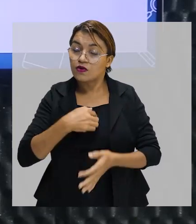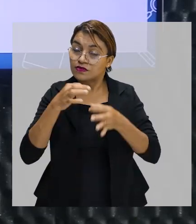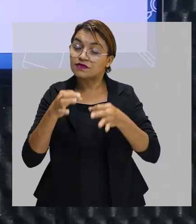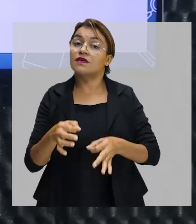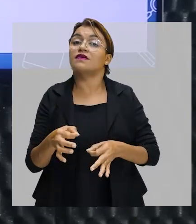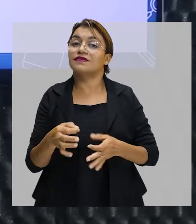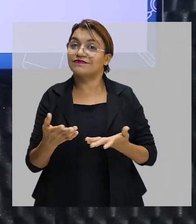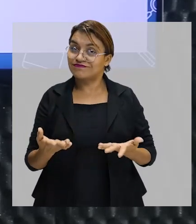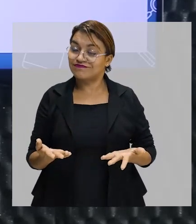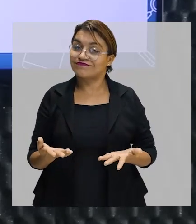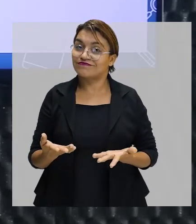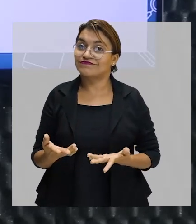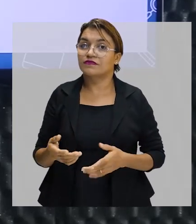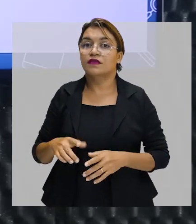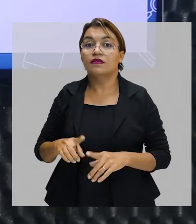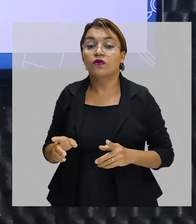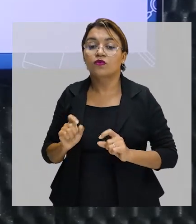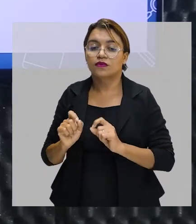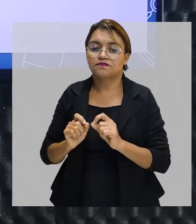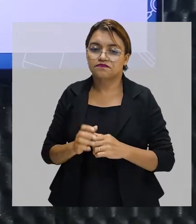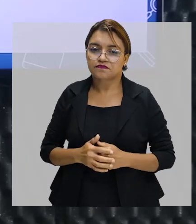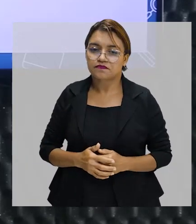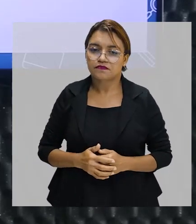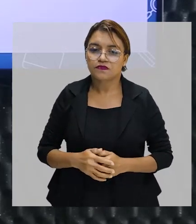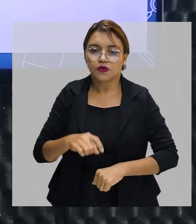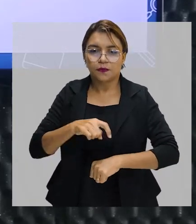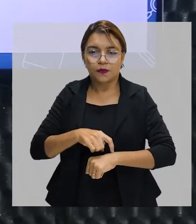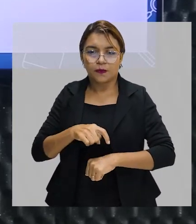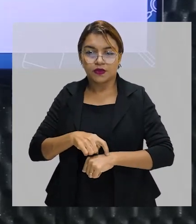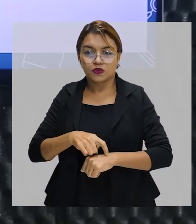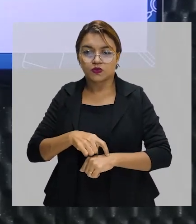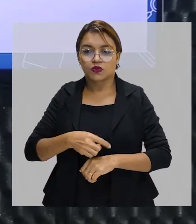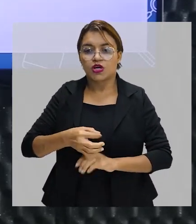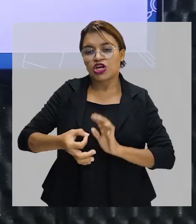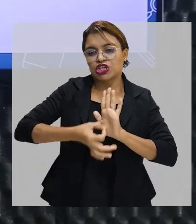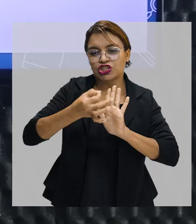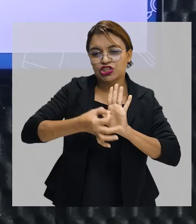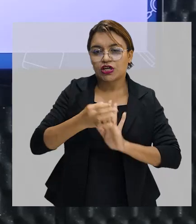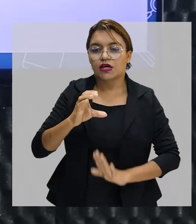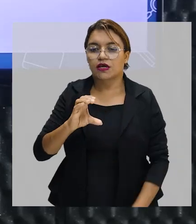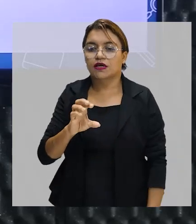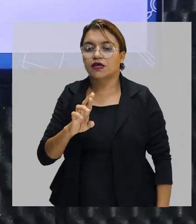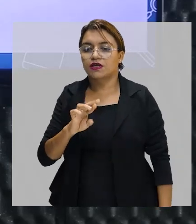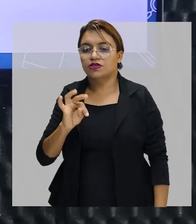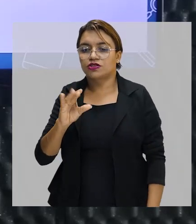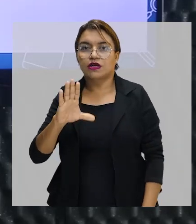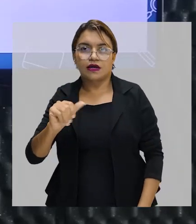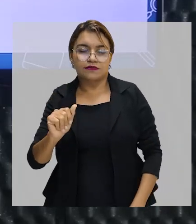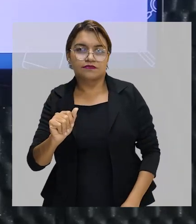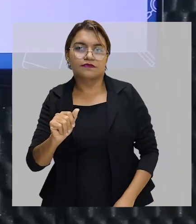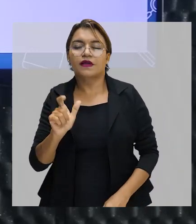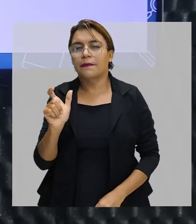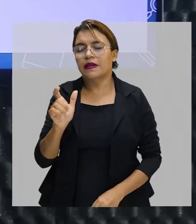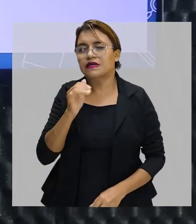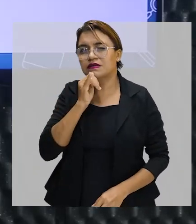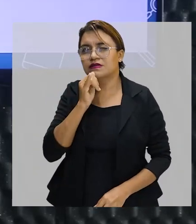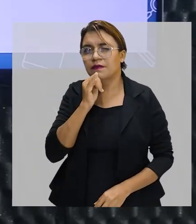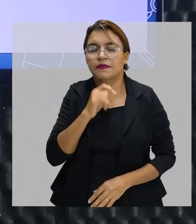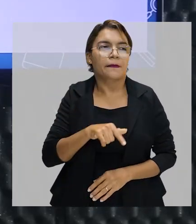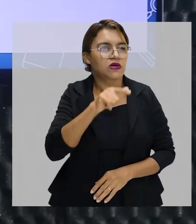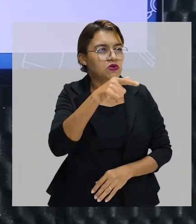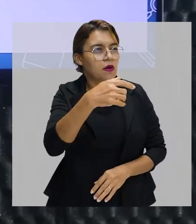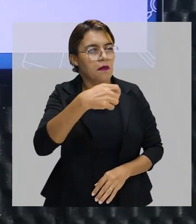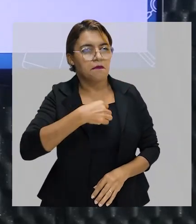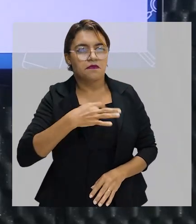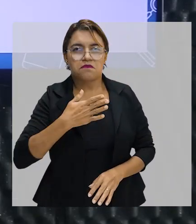certa. Então, quando eu digo crítica, às vezes a palavra crítica ela é usada assim, fulano está me criticando,